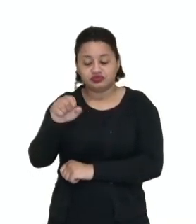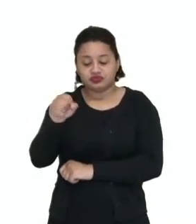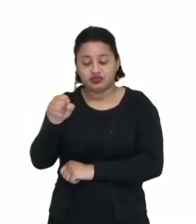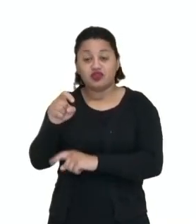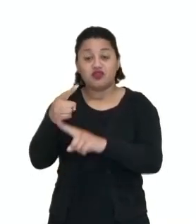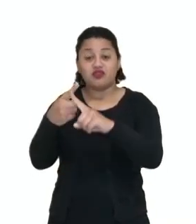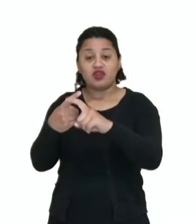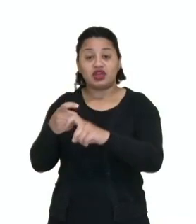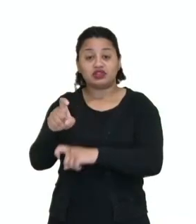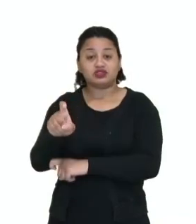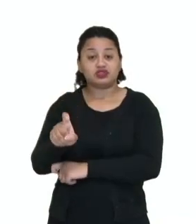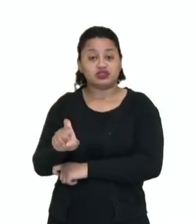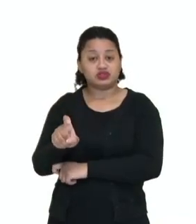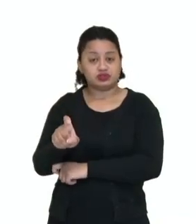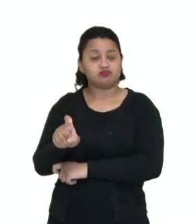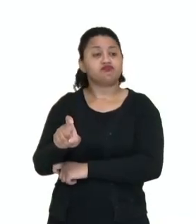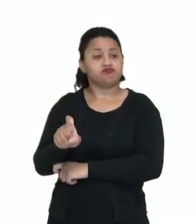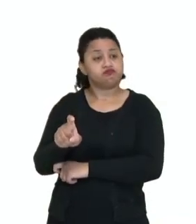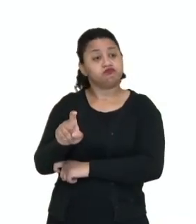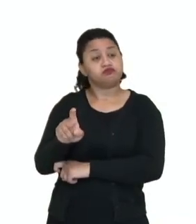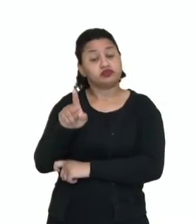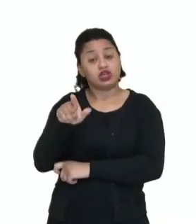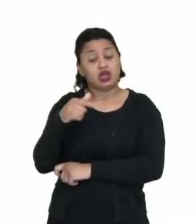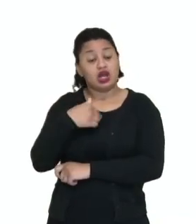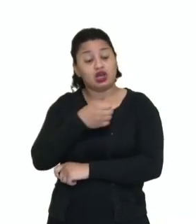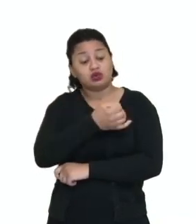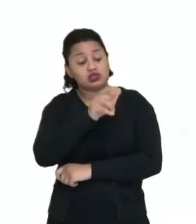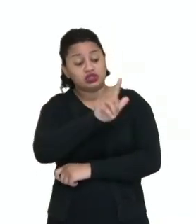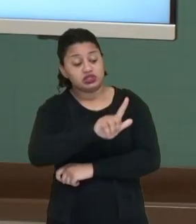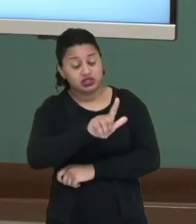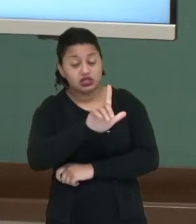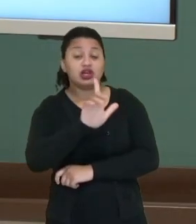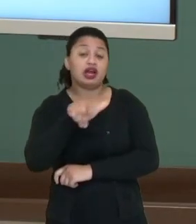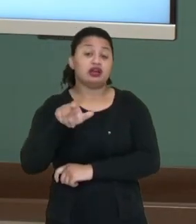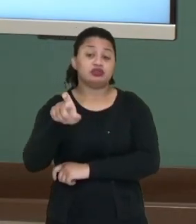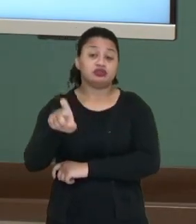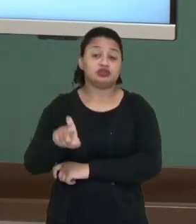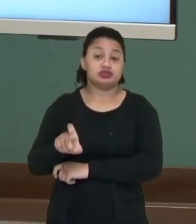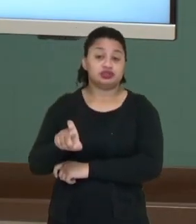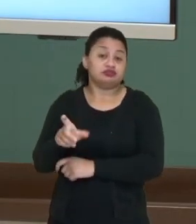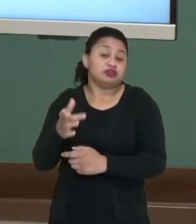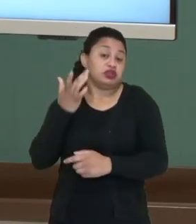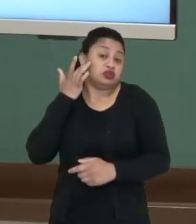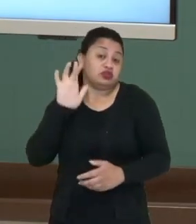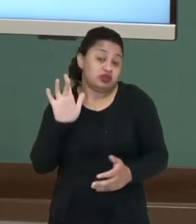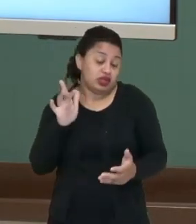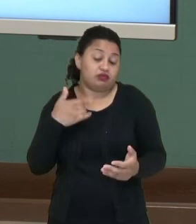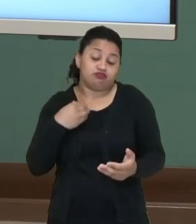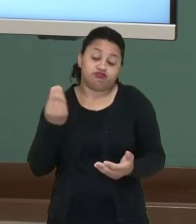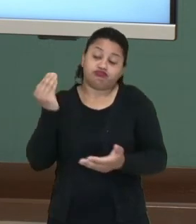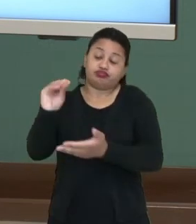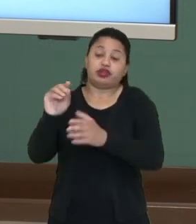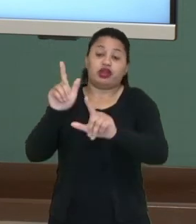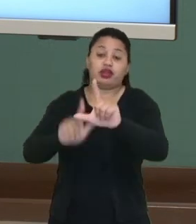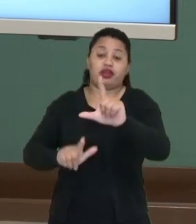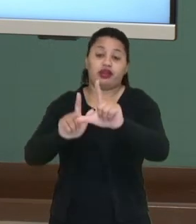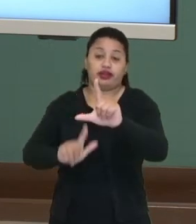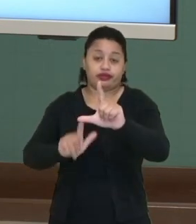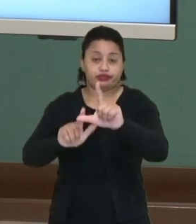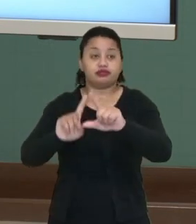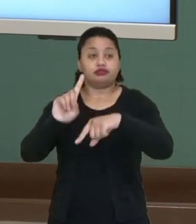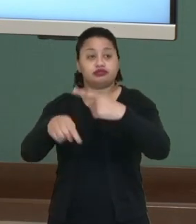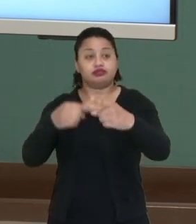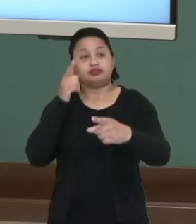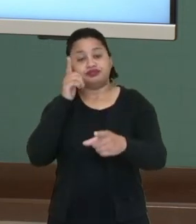5,28 x, onde a quantidade de litros é representada por x. Então, aquilo que eu não sei, coloca uma letrinha, tá?